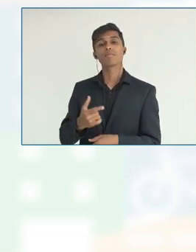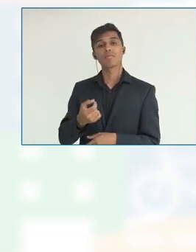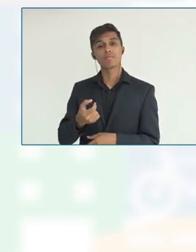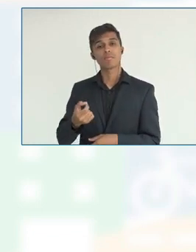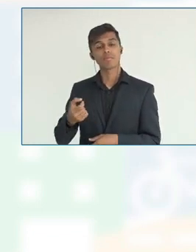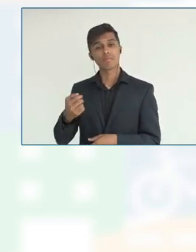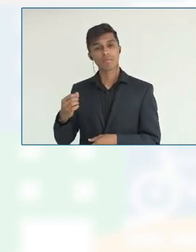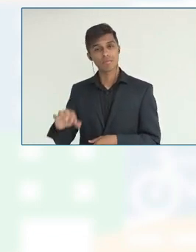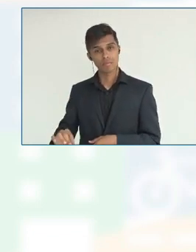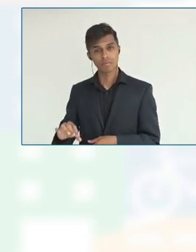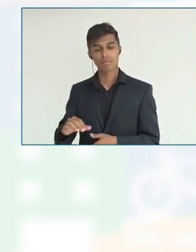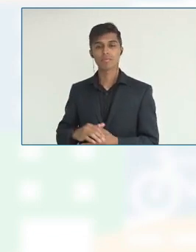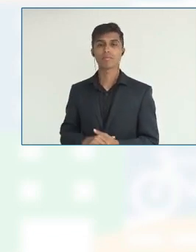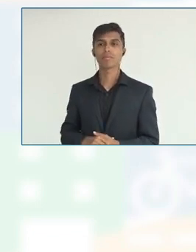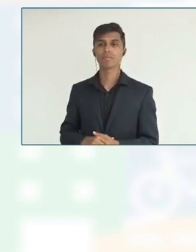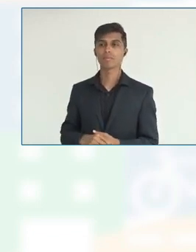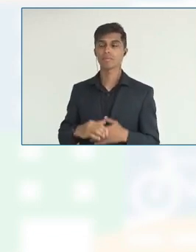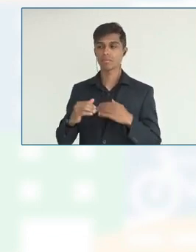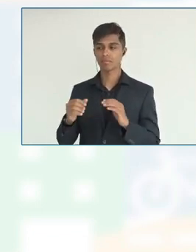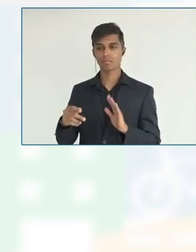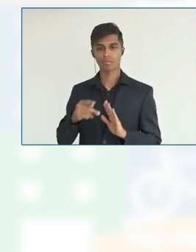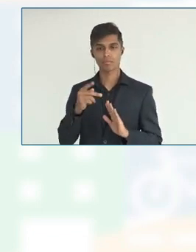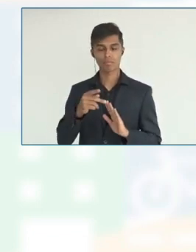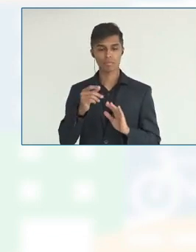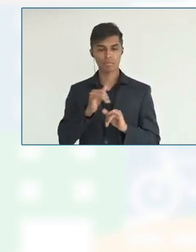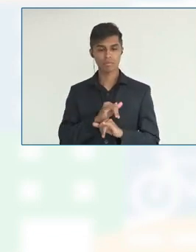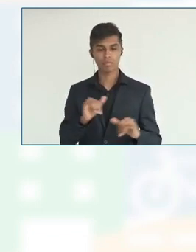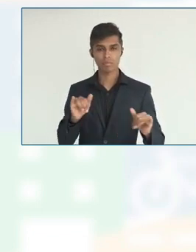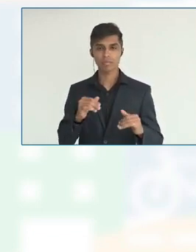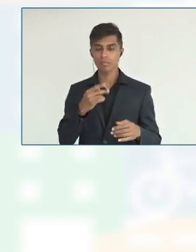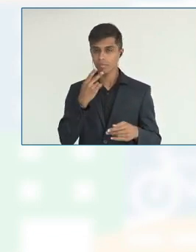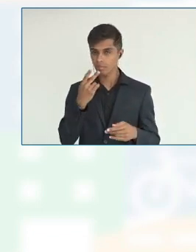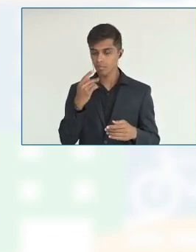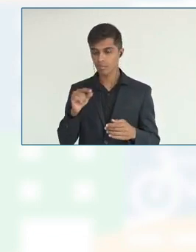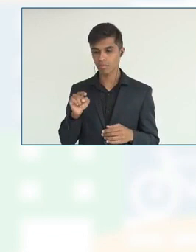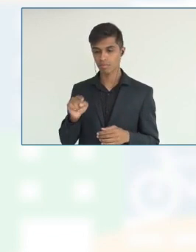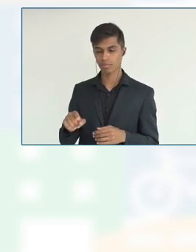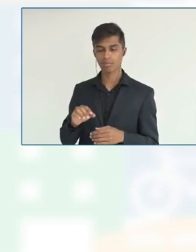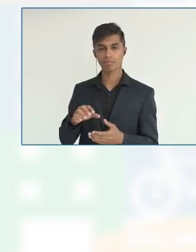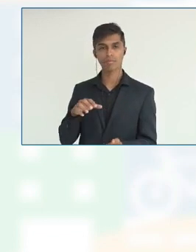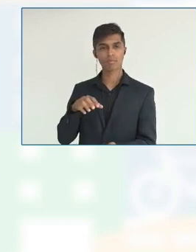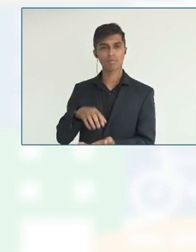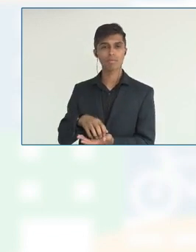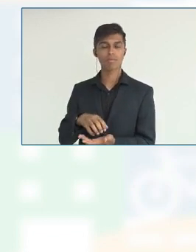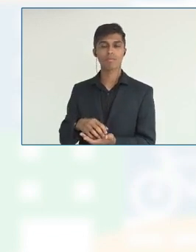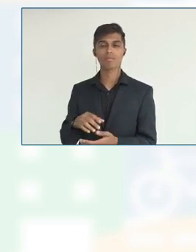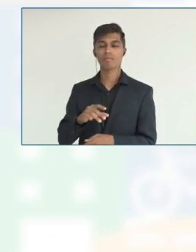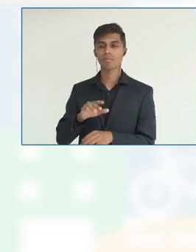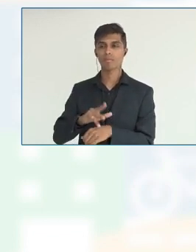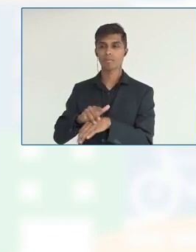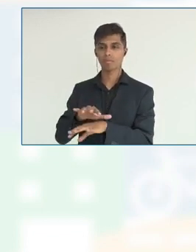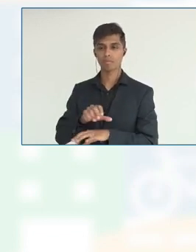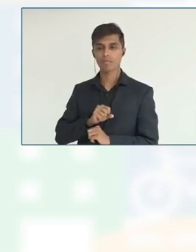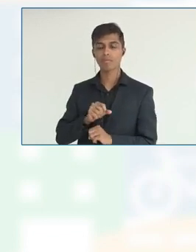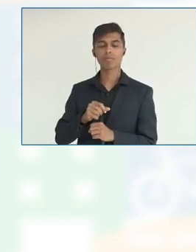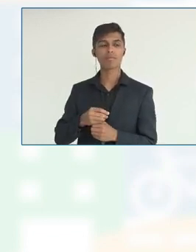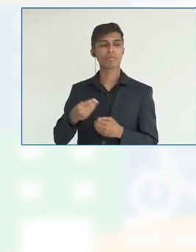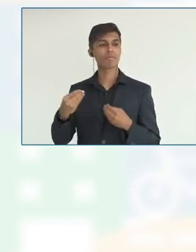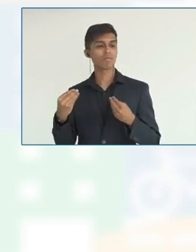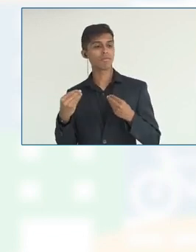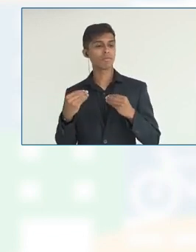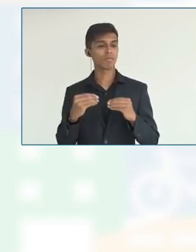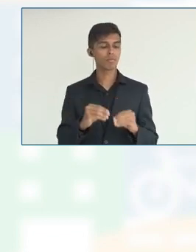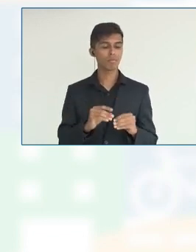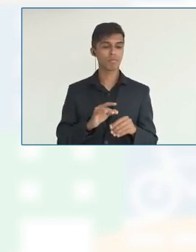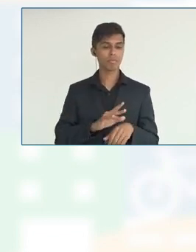2009, é publicada uma portaria que vincula o Centro de Controle de Intoxicações ao Centro de Controle